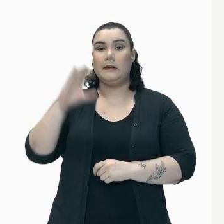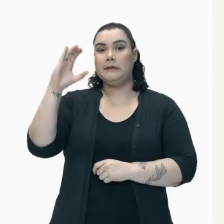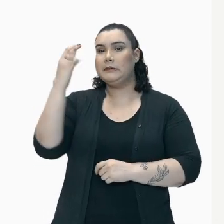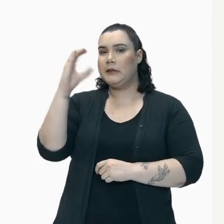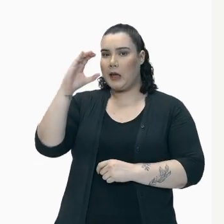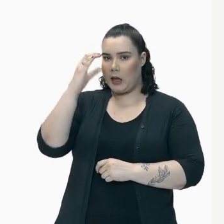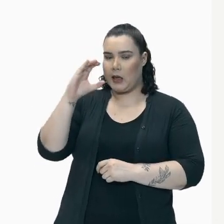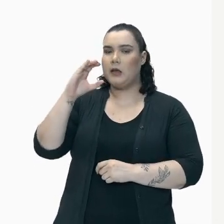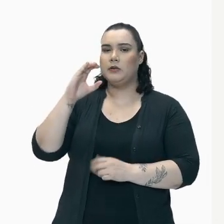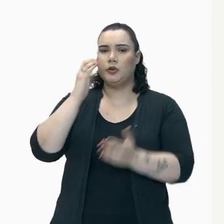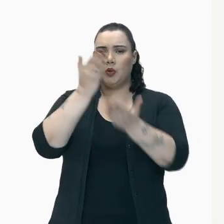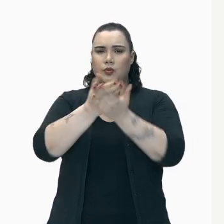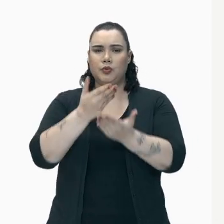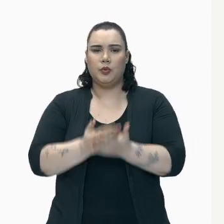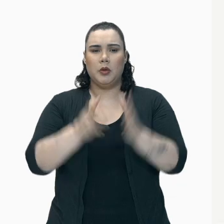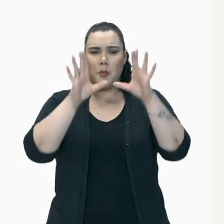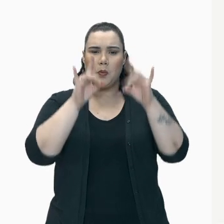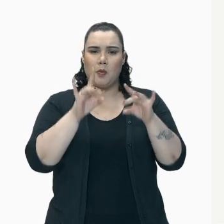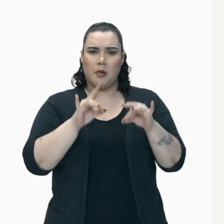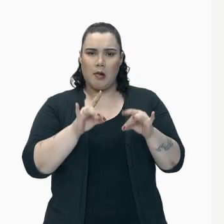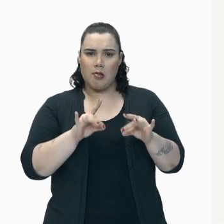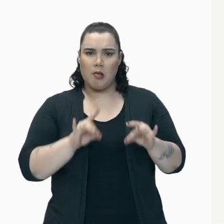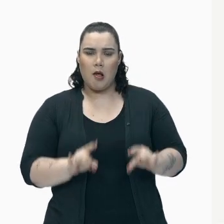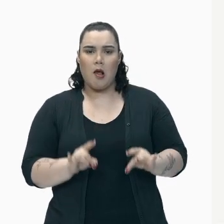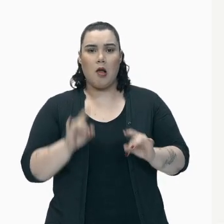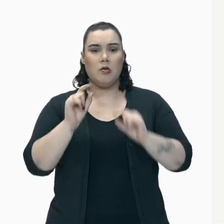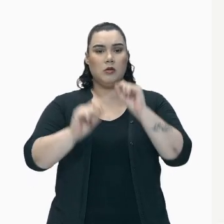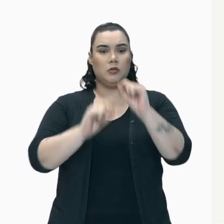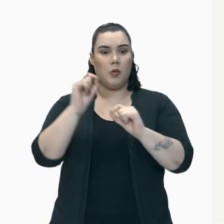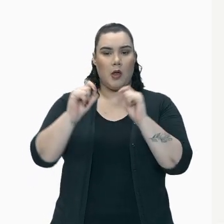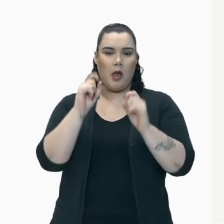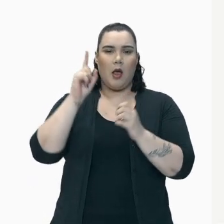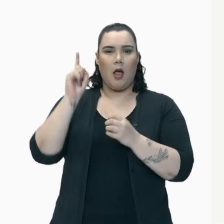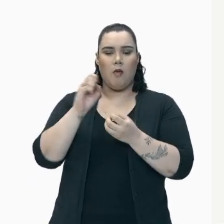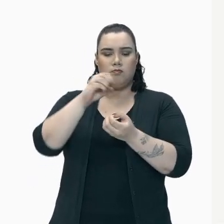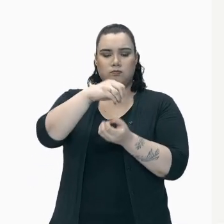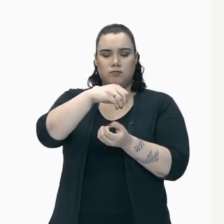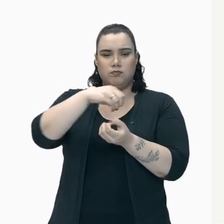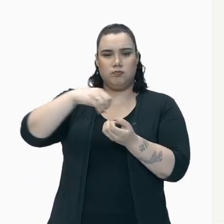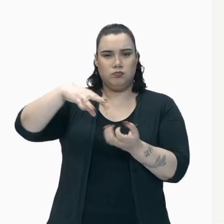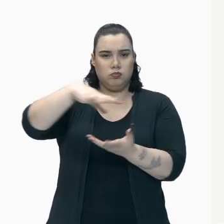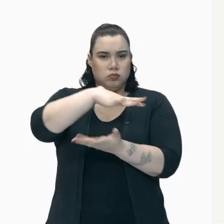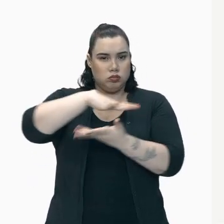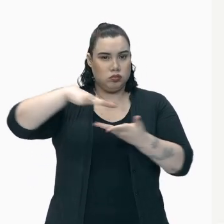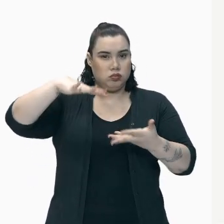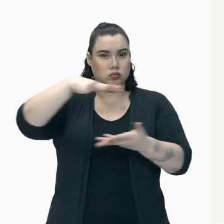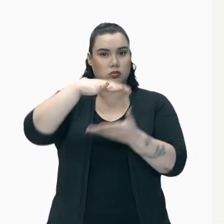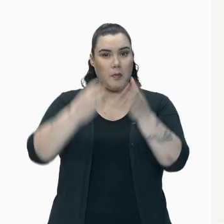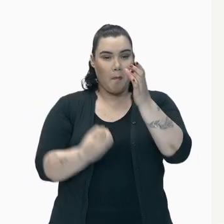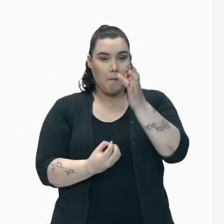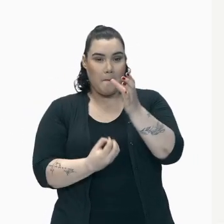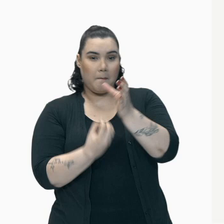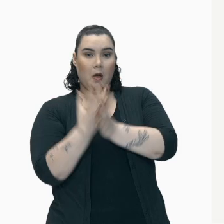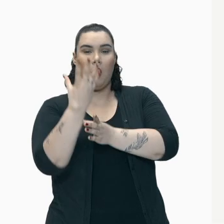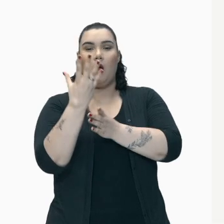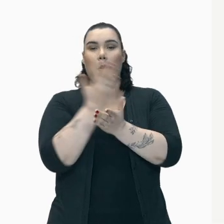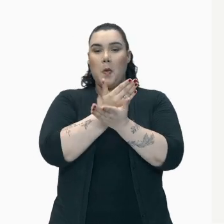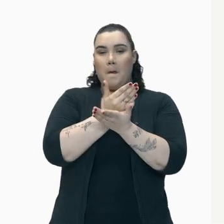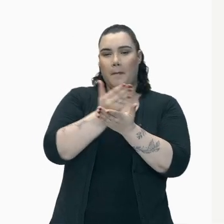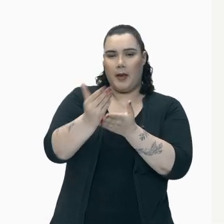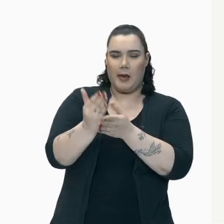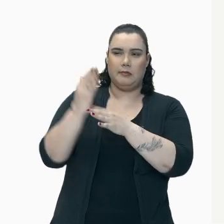o universo, desde a sua origem e formação dos astros que o